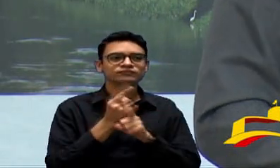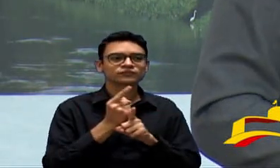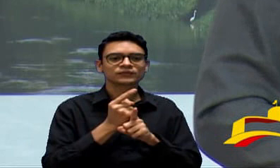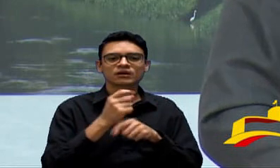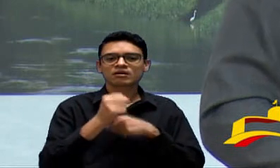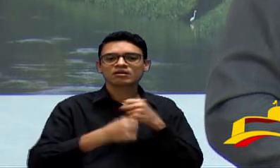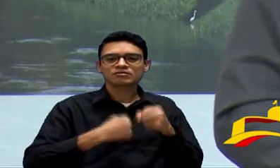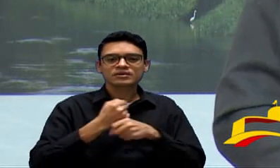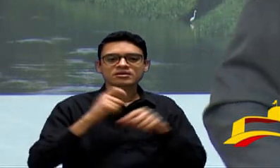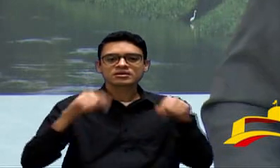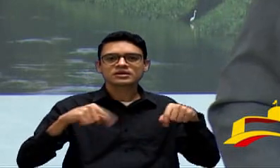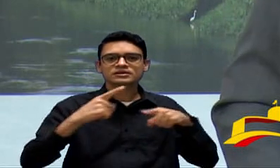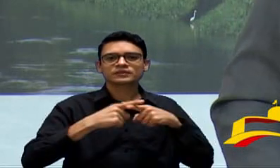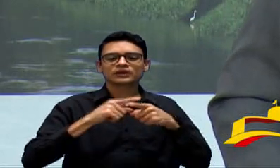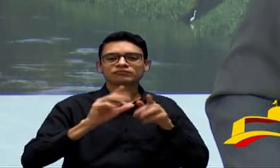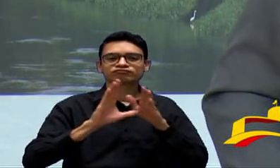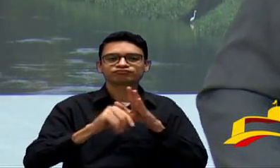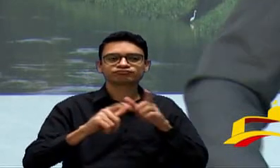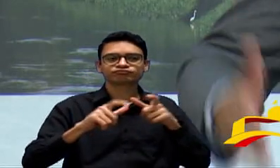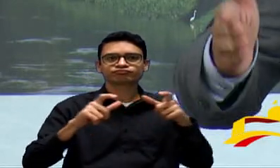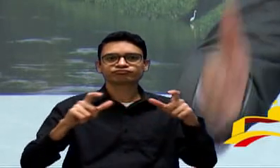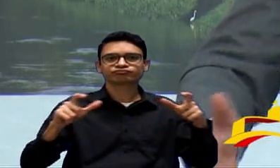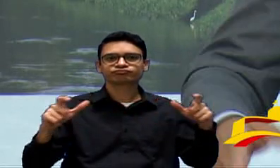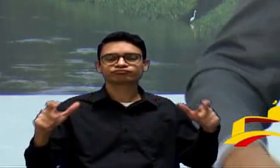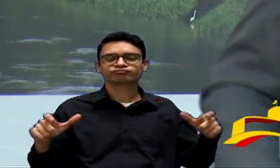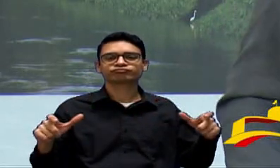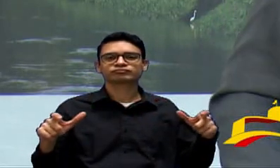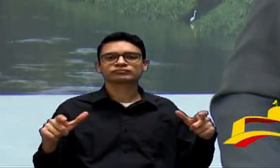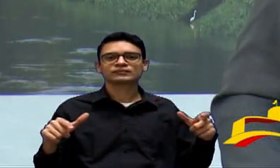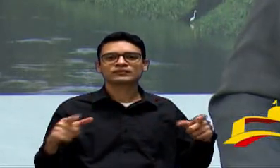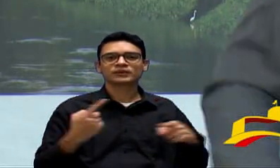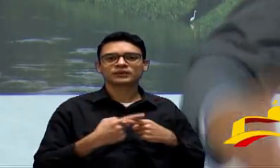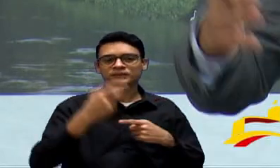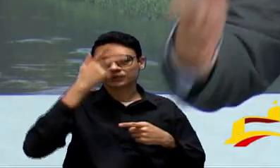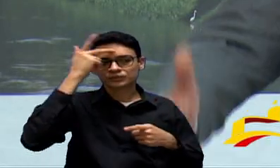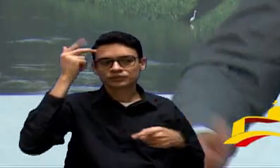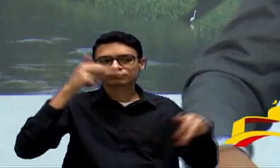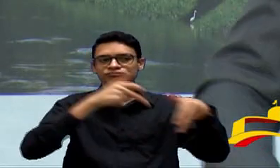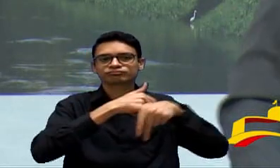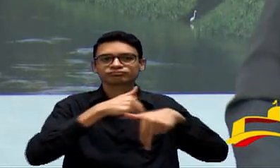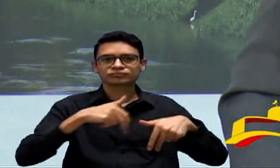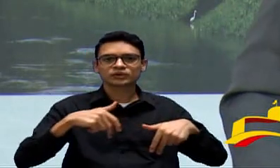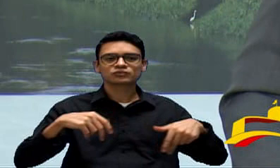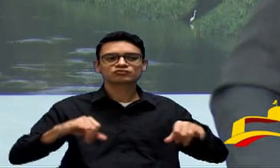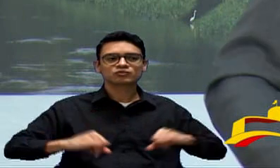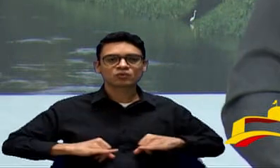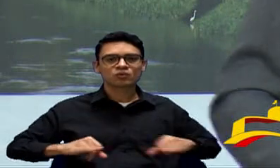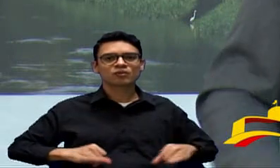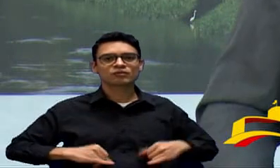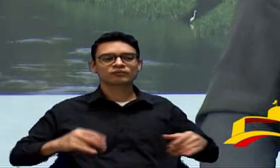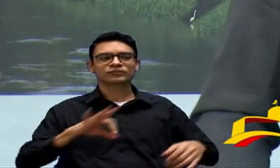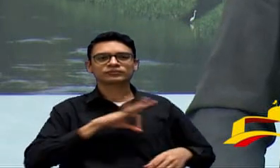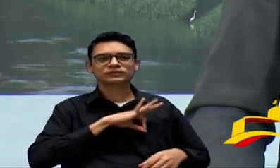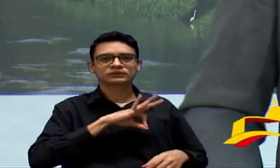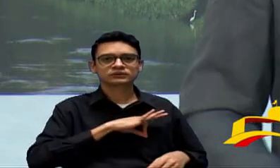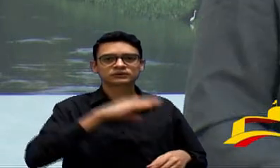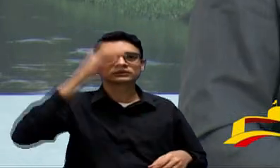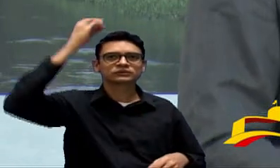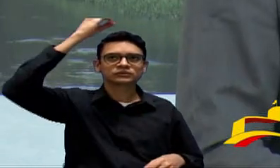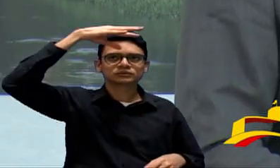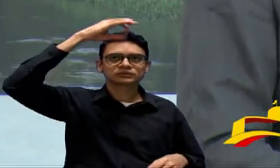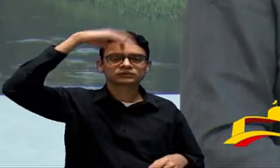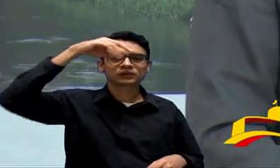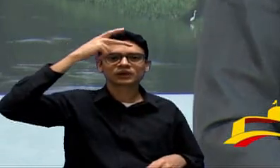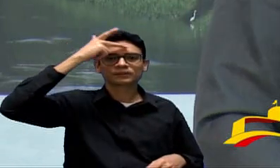aumentando assalto, furto, roubo. Quem está sofrendo é a população, a própria polícia militar, porque na escuridão é onde